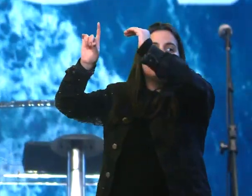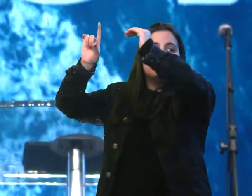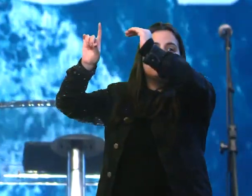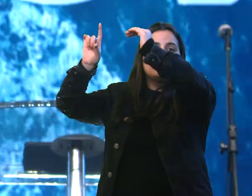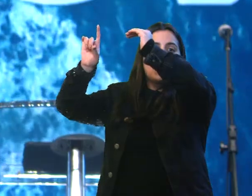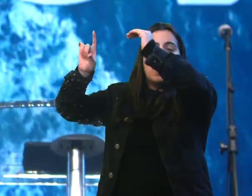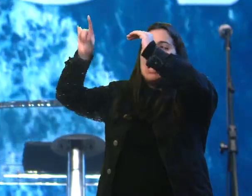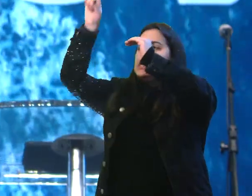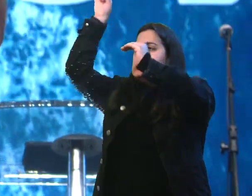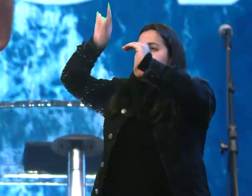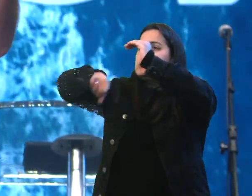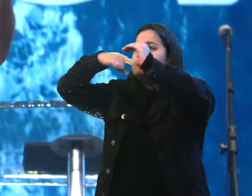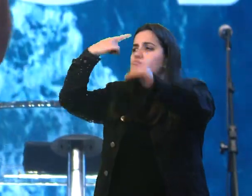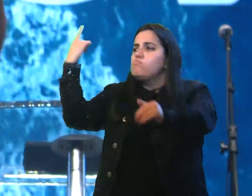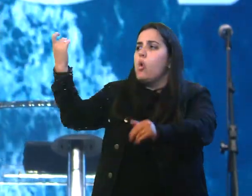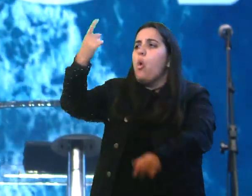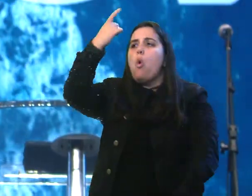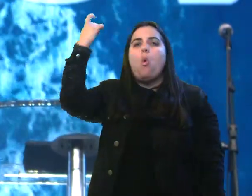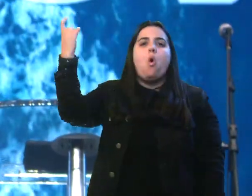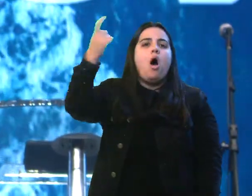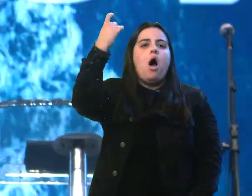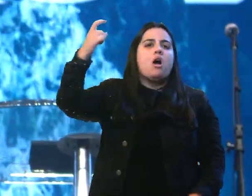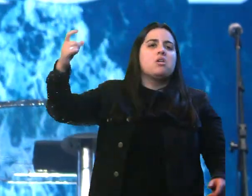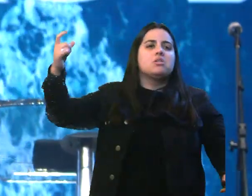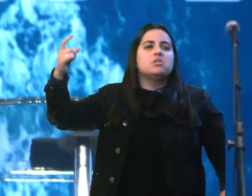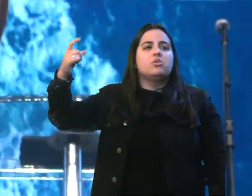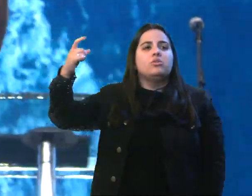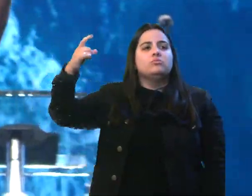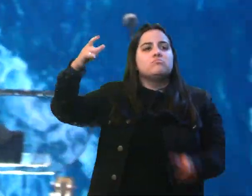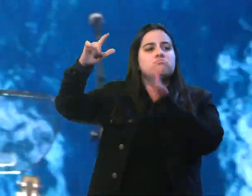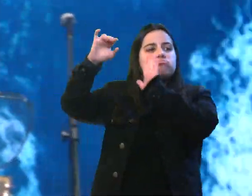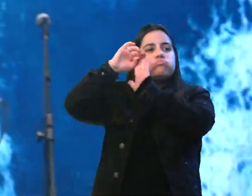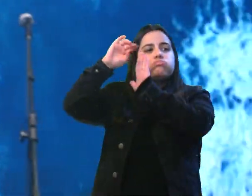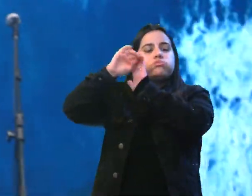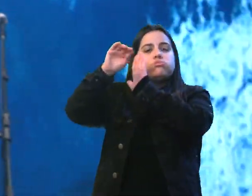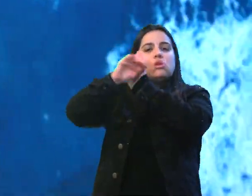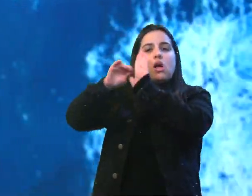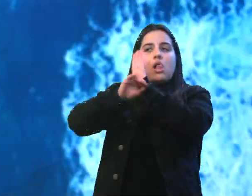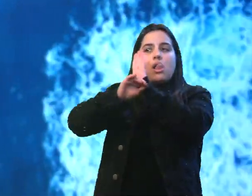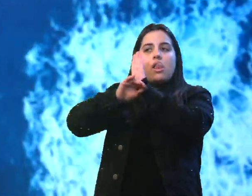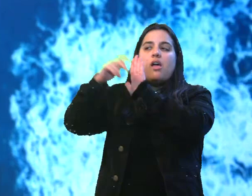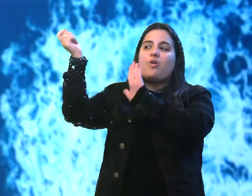é o único parâmetro de sucesso.